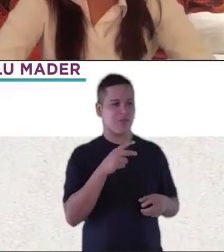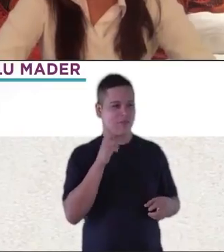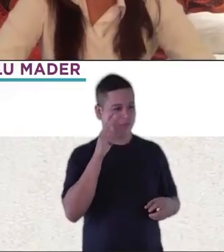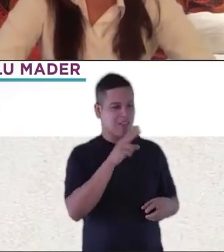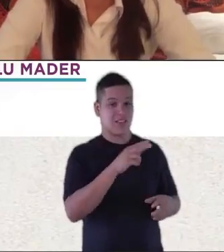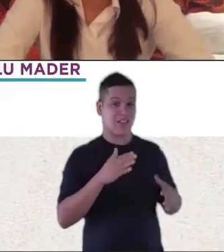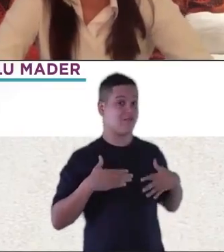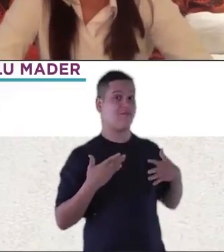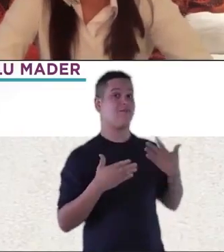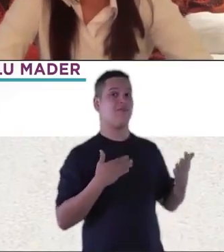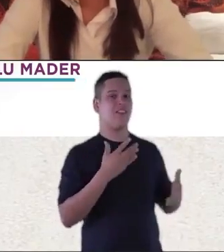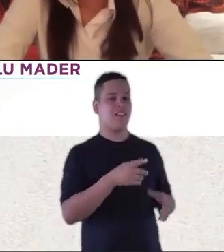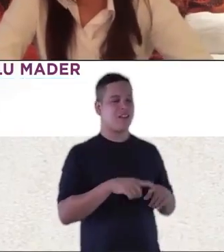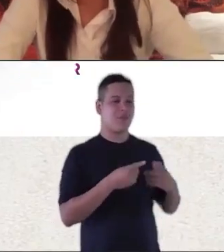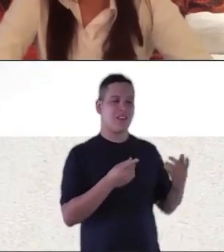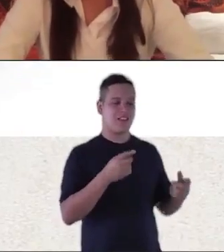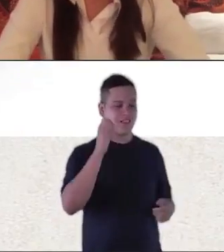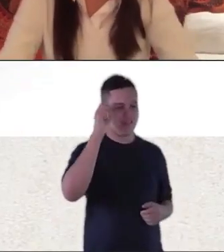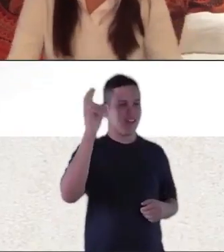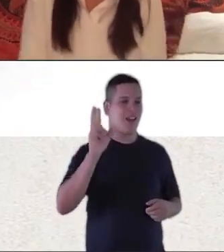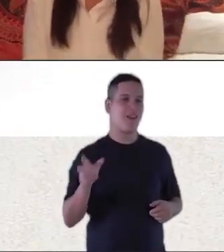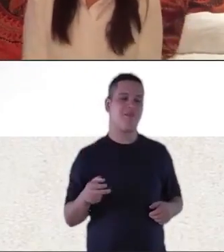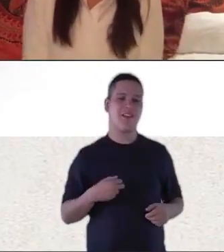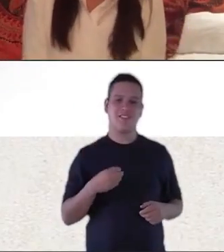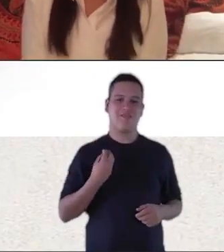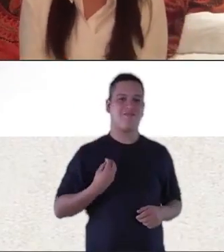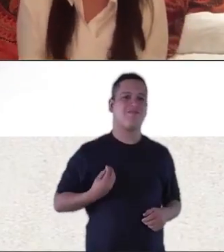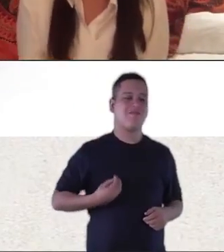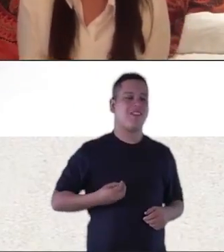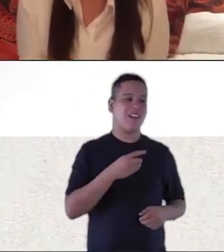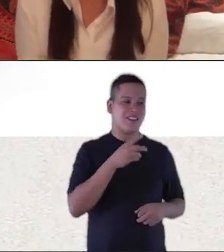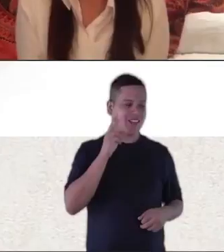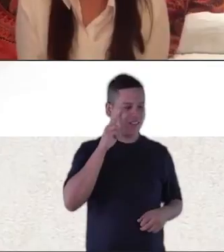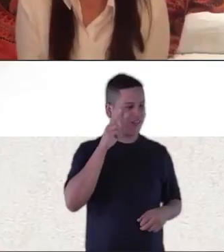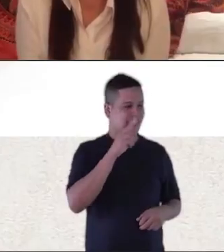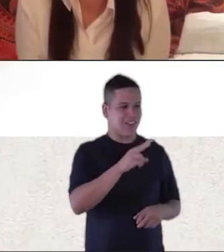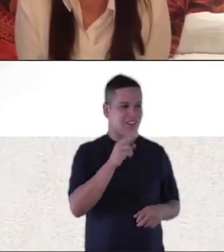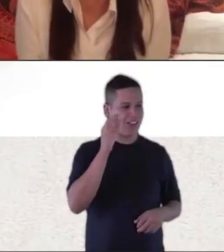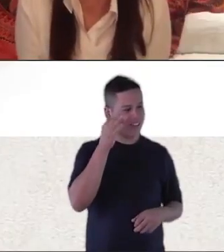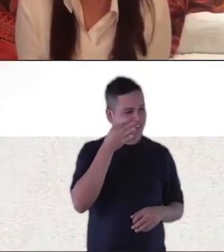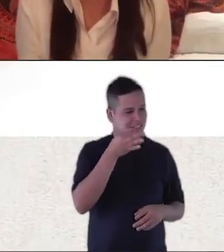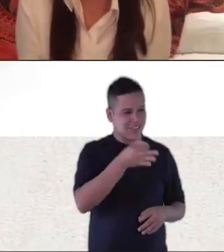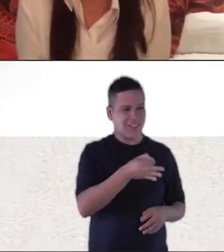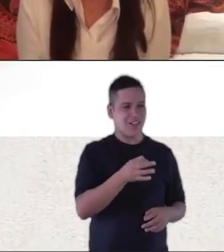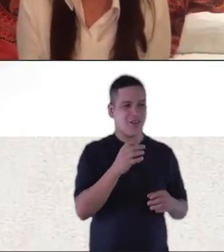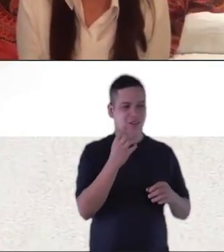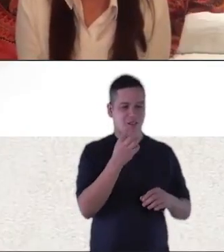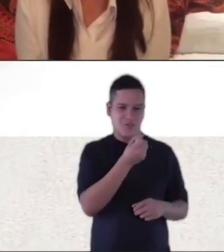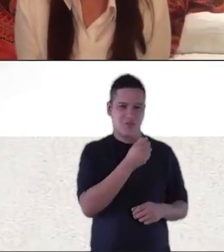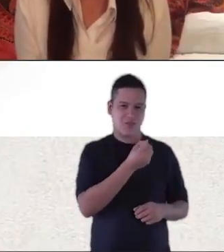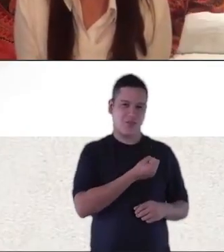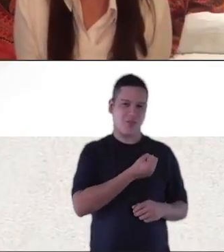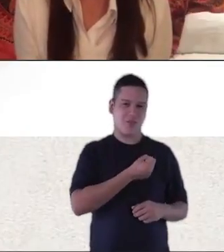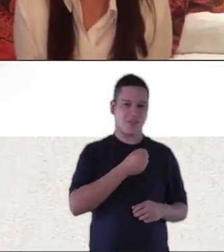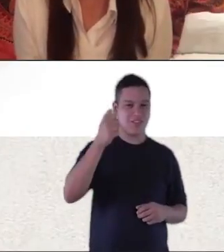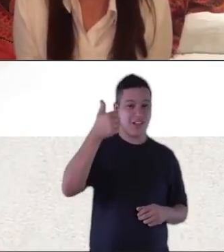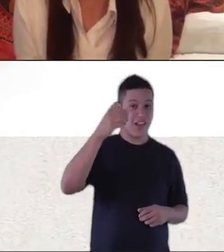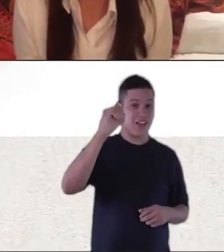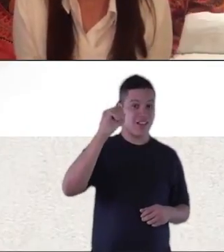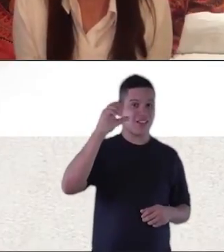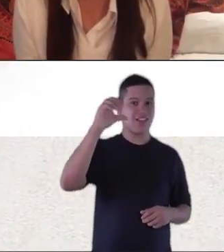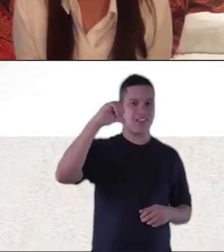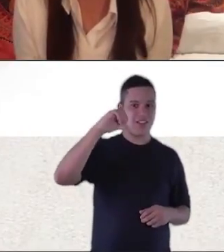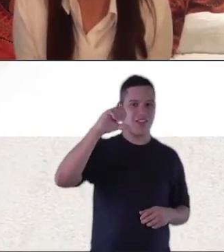escritores convencionais, então não adiantou, eu já estava acompanhando a numeraçãozinha aí de chegar. Boa noite a Não, é que todos eu que vi a estão. entrevista